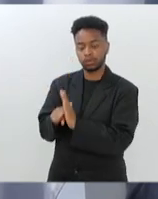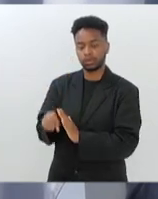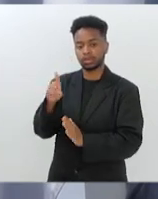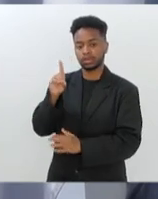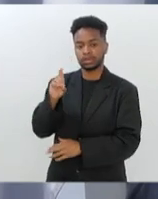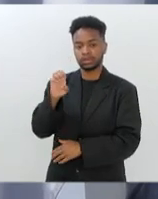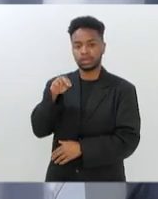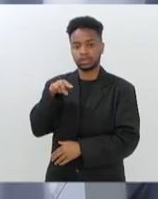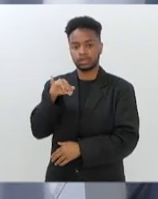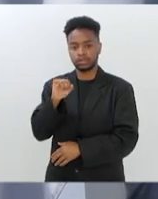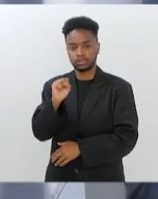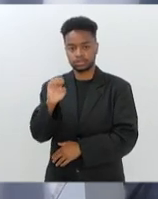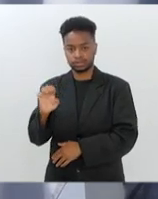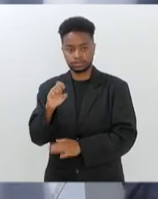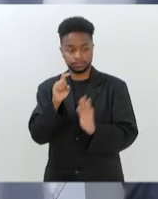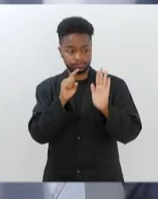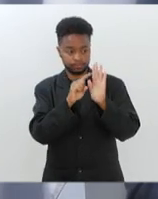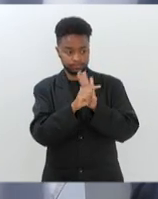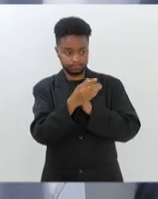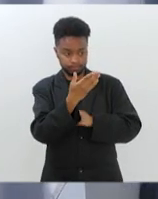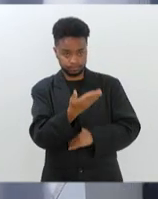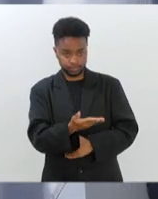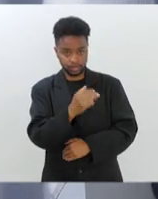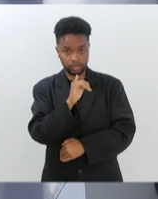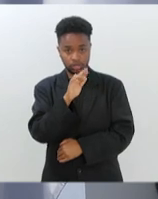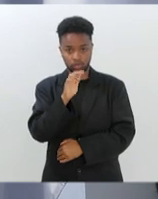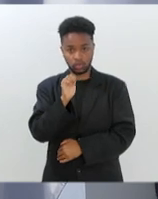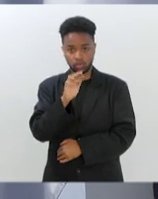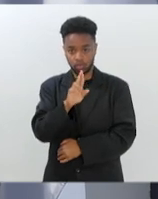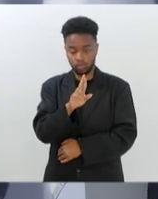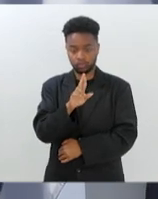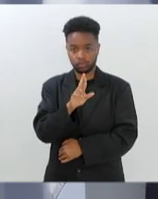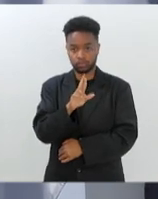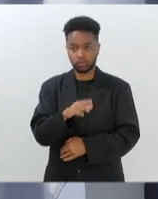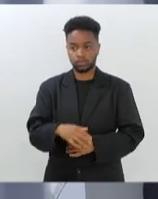Senor Igo Qual é a